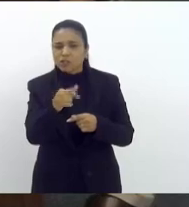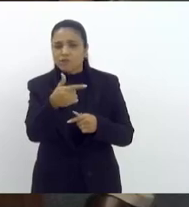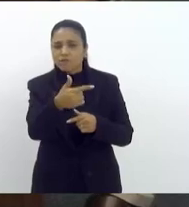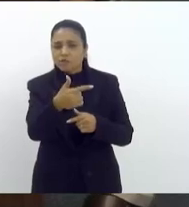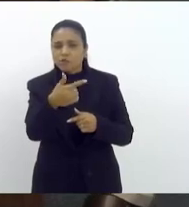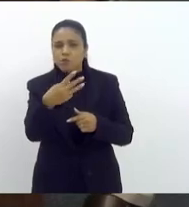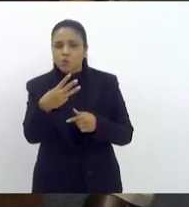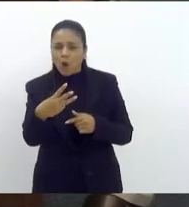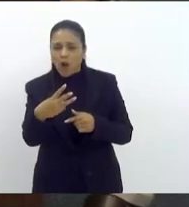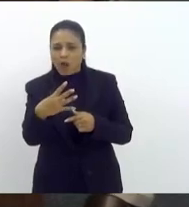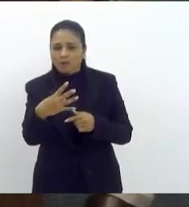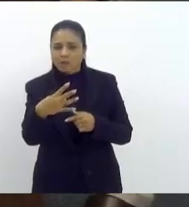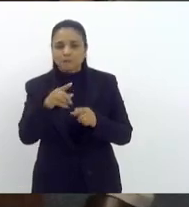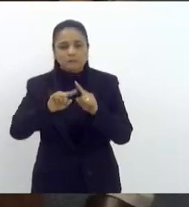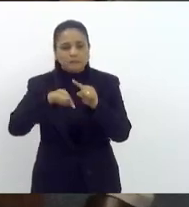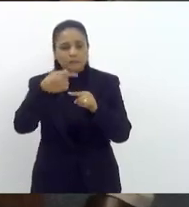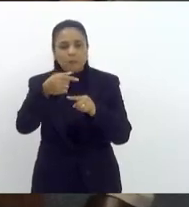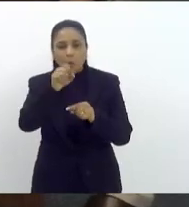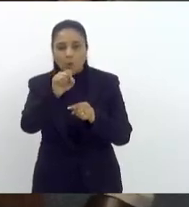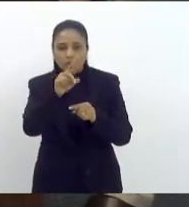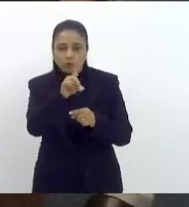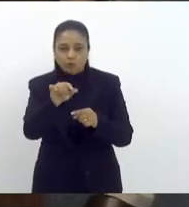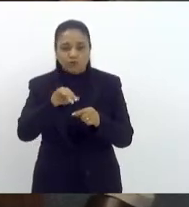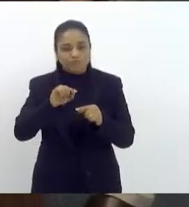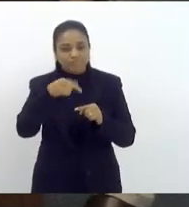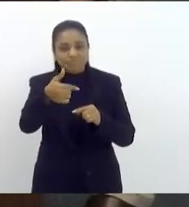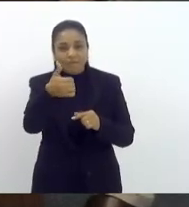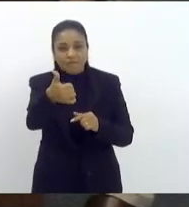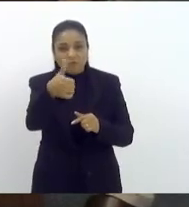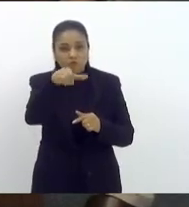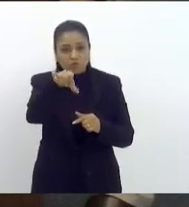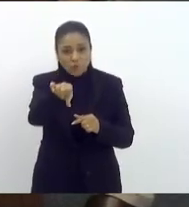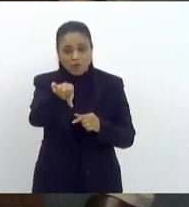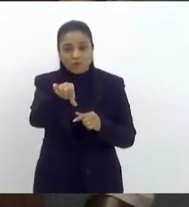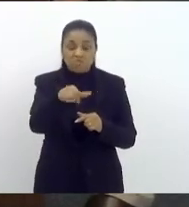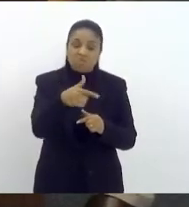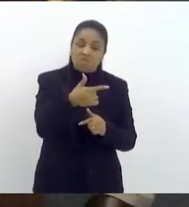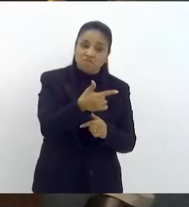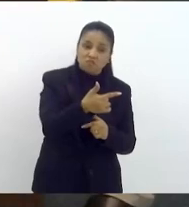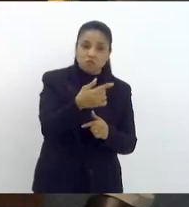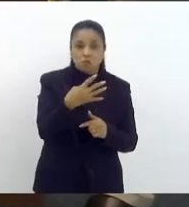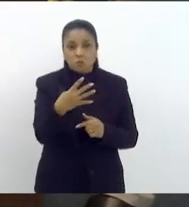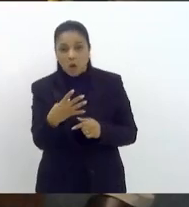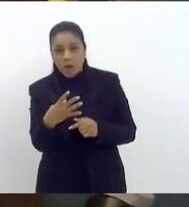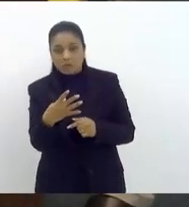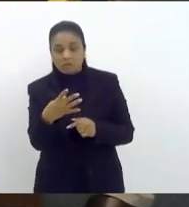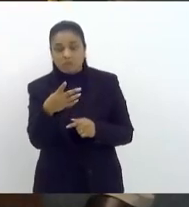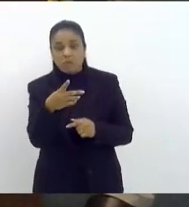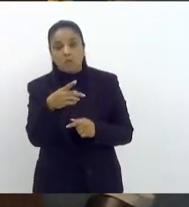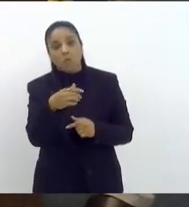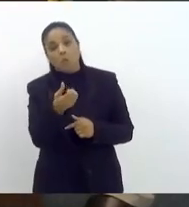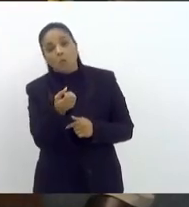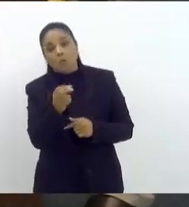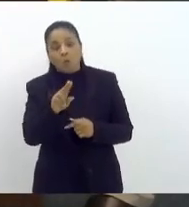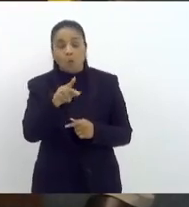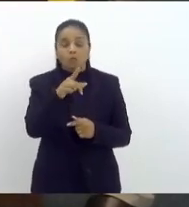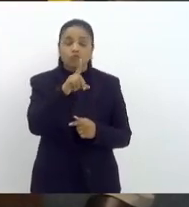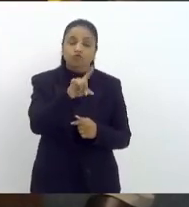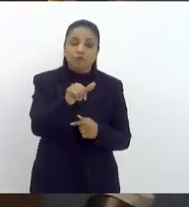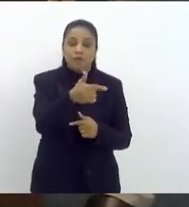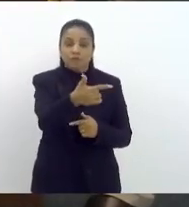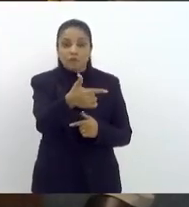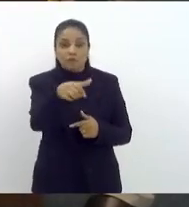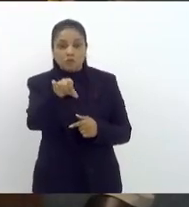oito dias depois 29 de Junho 24 a 29 de Junho São dias das fogueiras